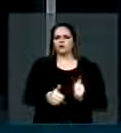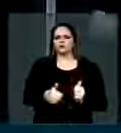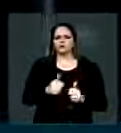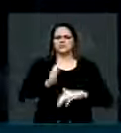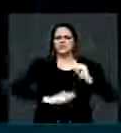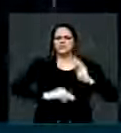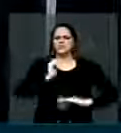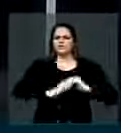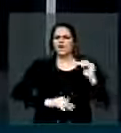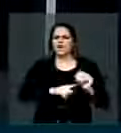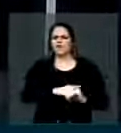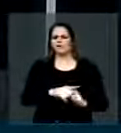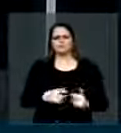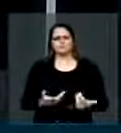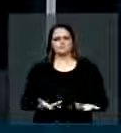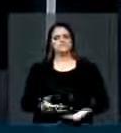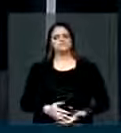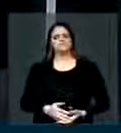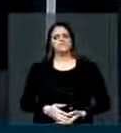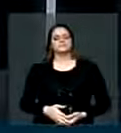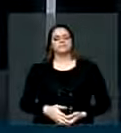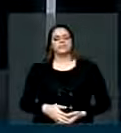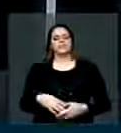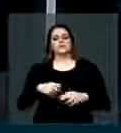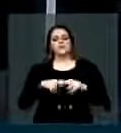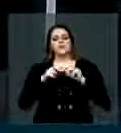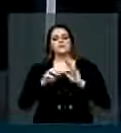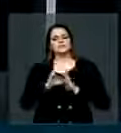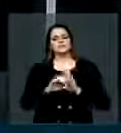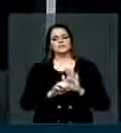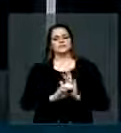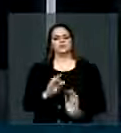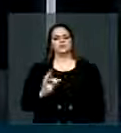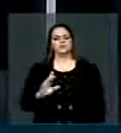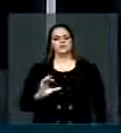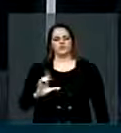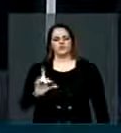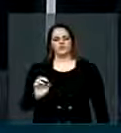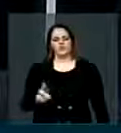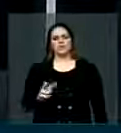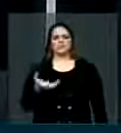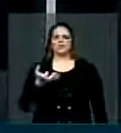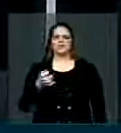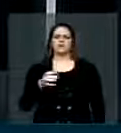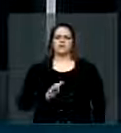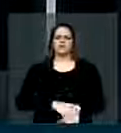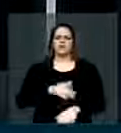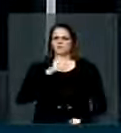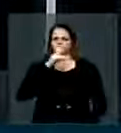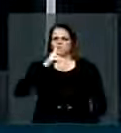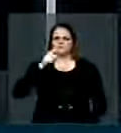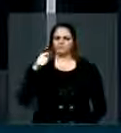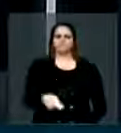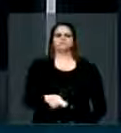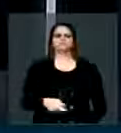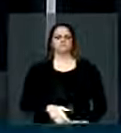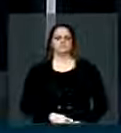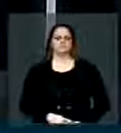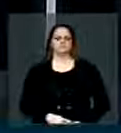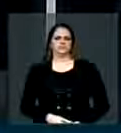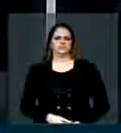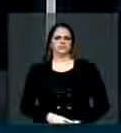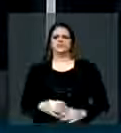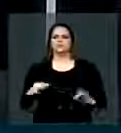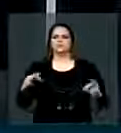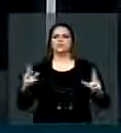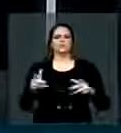de reformulação do Estatuto do Torcedor é exatamente para tornar o Estatuto do Torcedor mais rígido, mais duro, para poder penalizar as